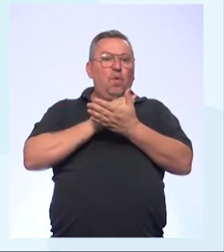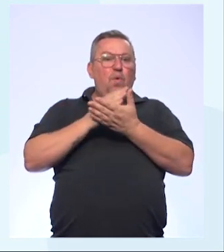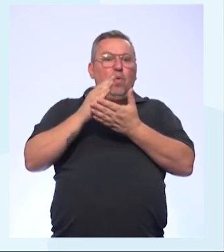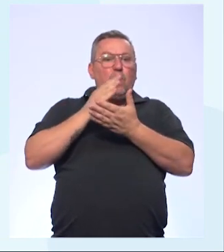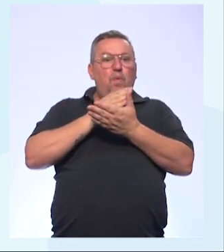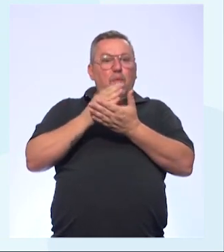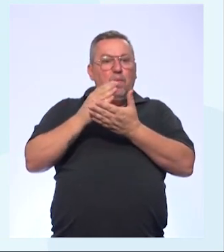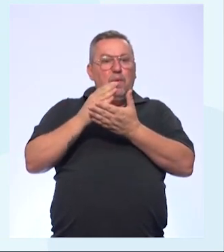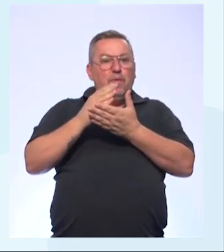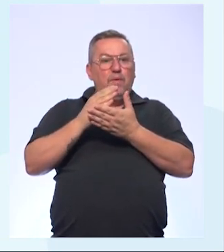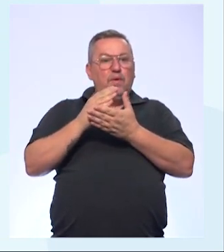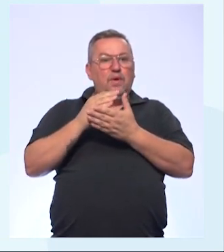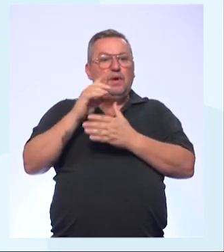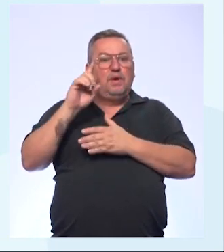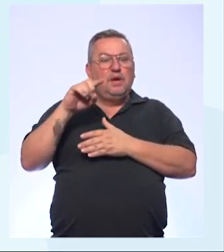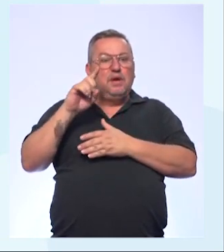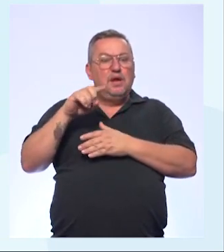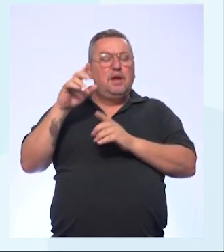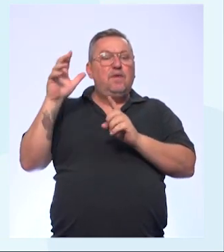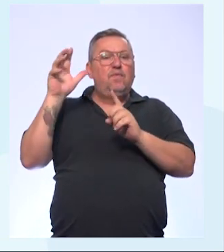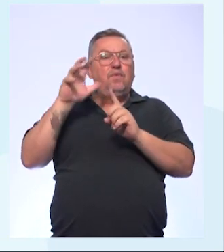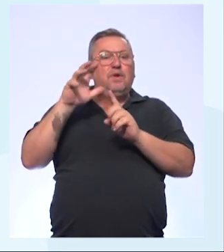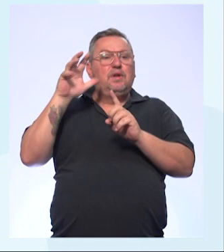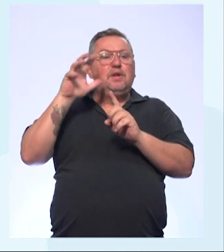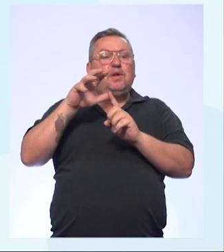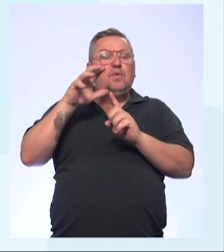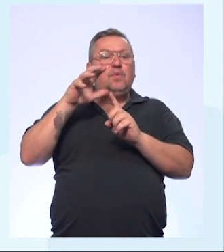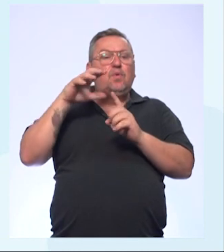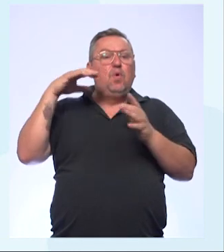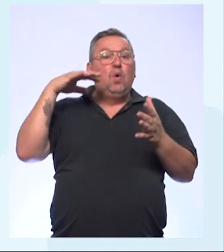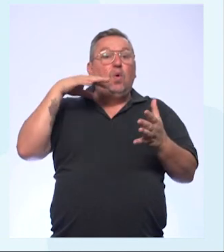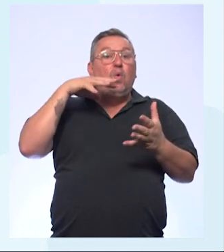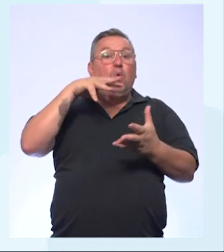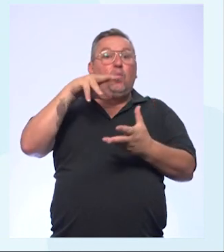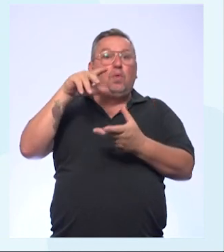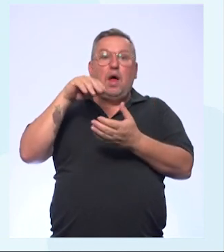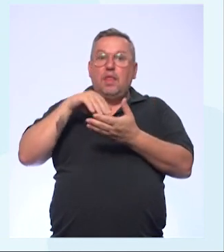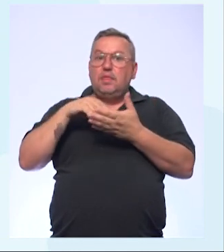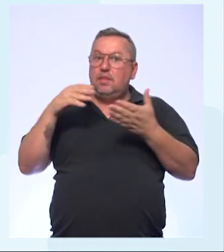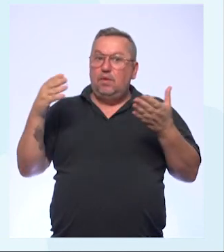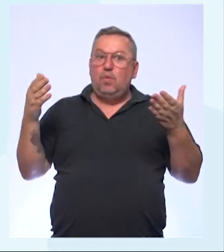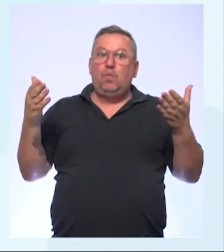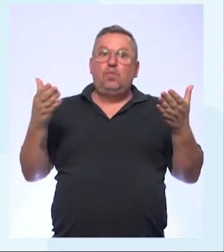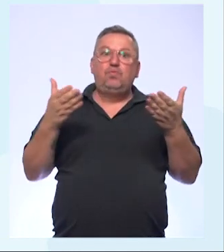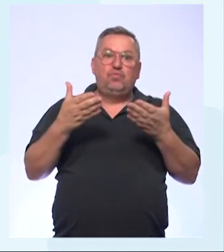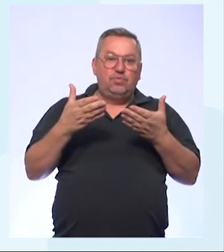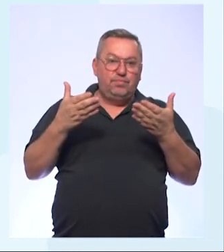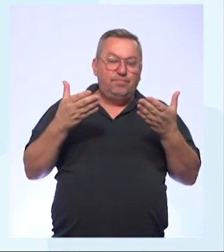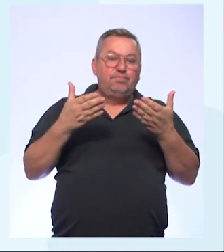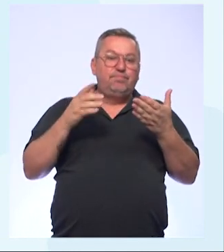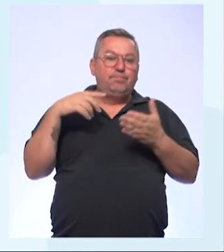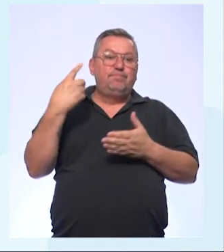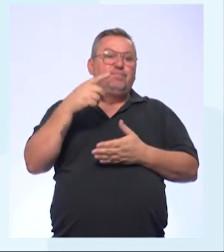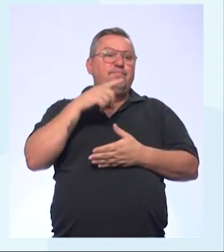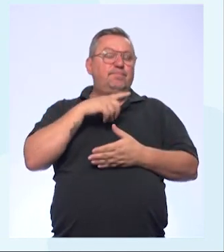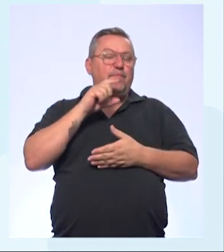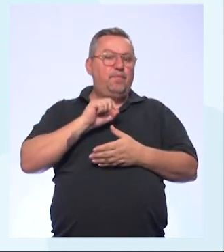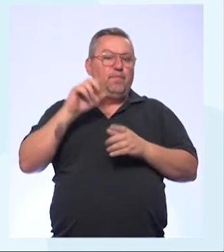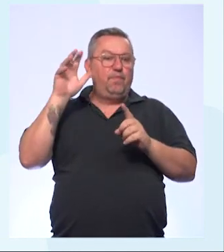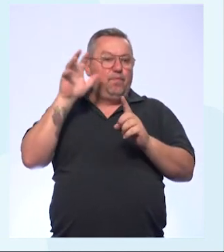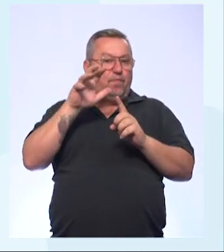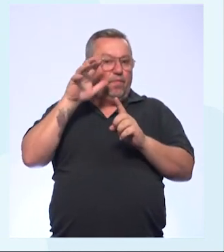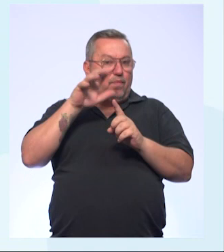de civilizações que influenciam o mundo até hoje. Então, até hoje nós temos a